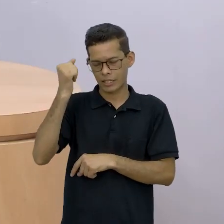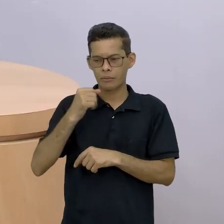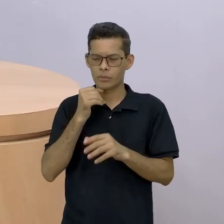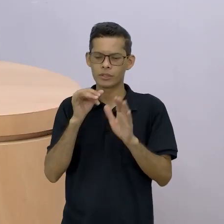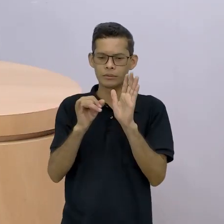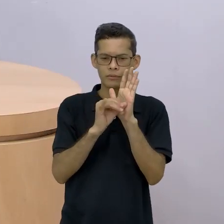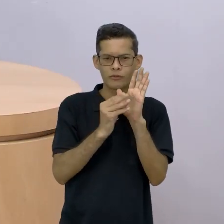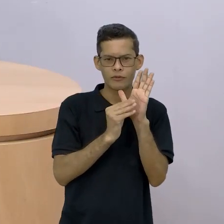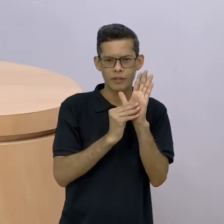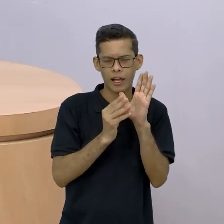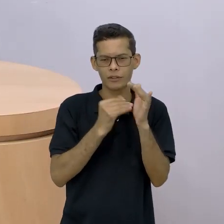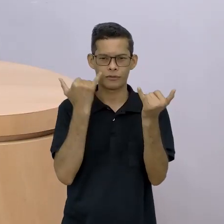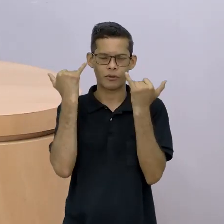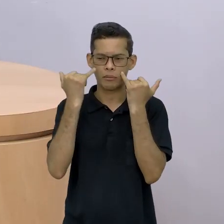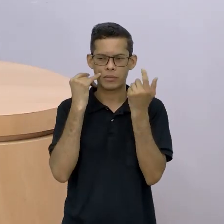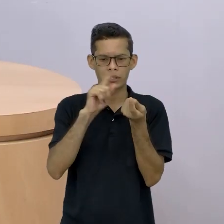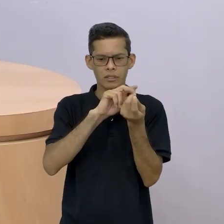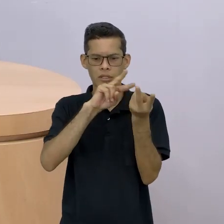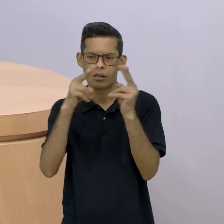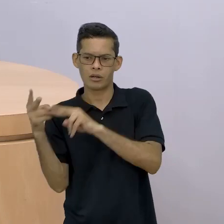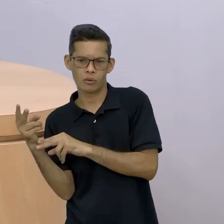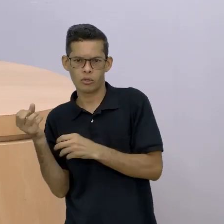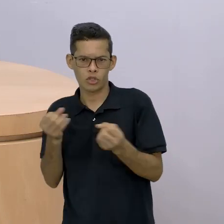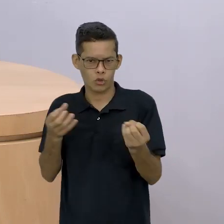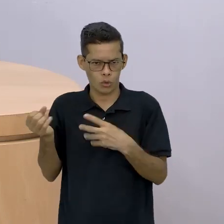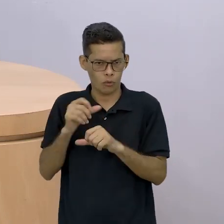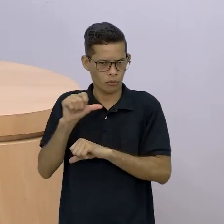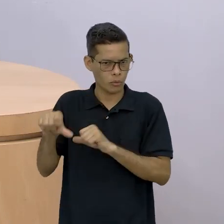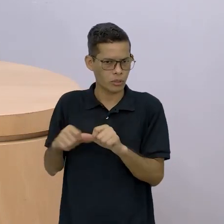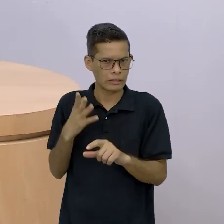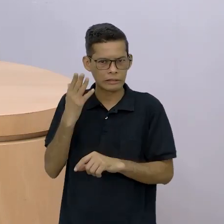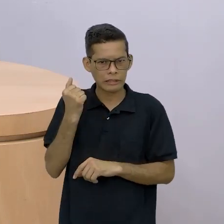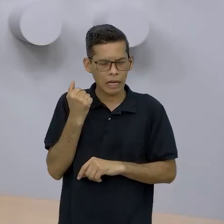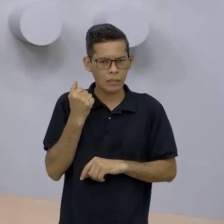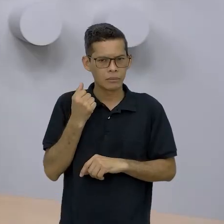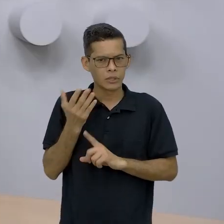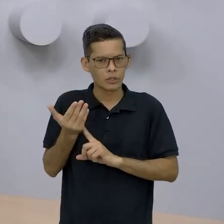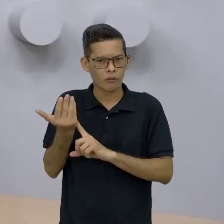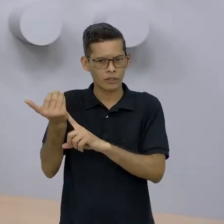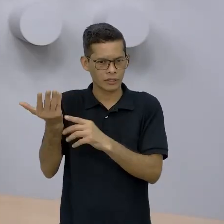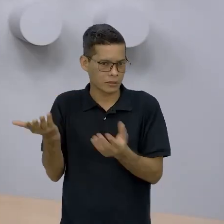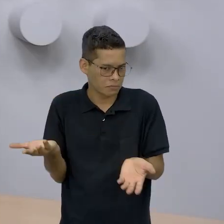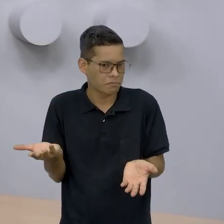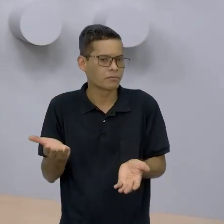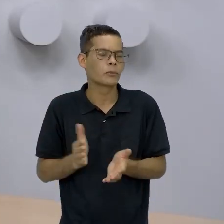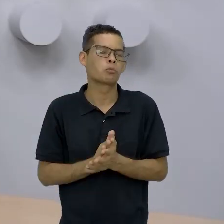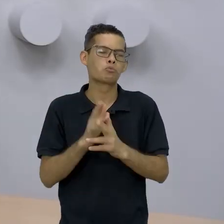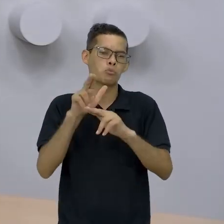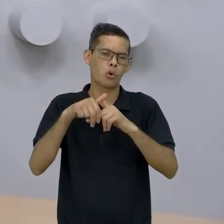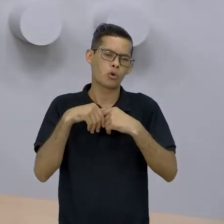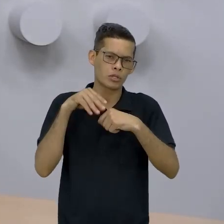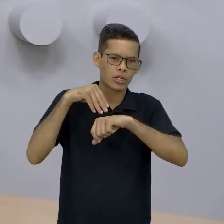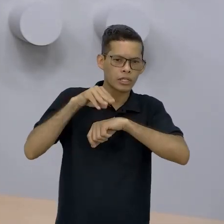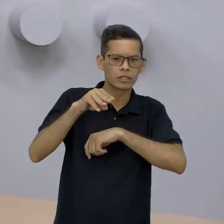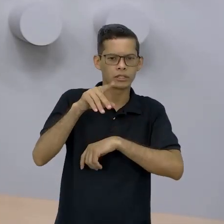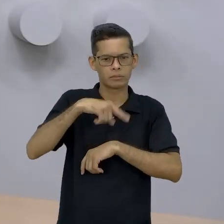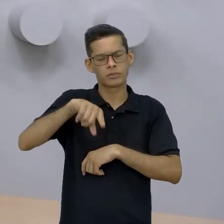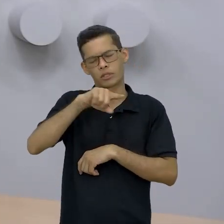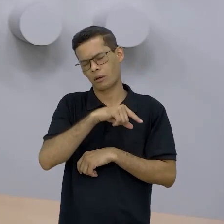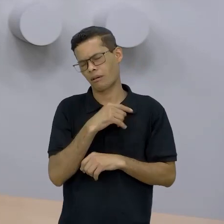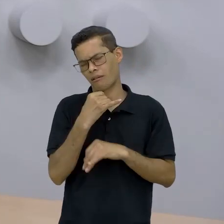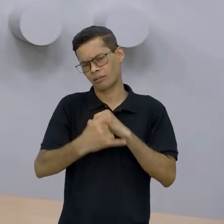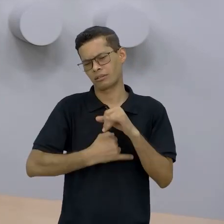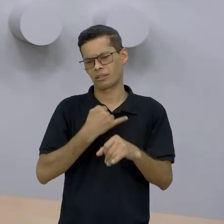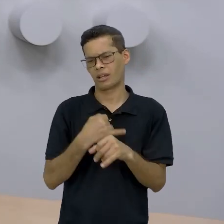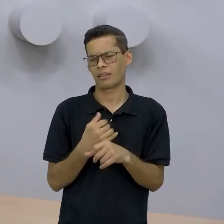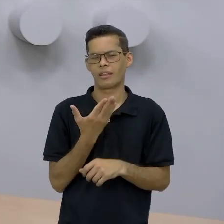solução, transformar em inovação. Né? Por isso fica a dica aqui. E com a internet ficou muito mais